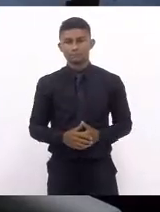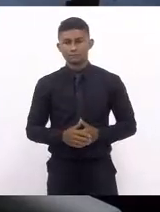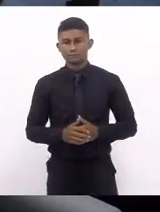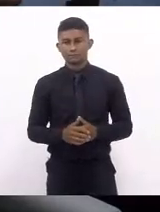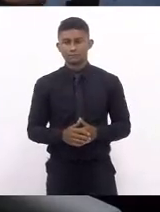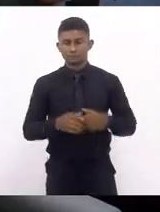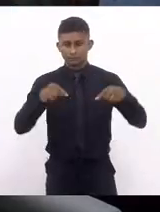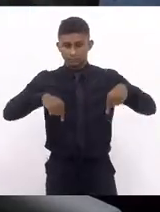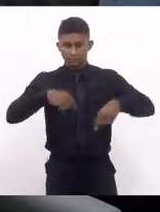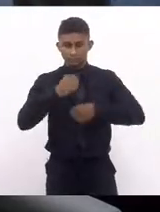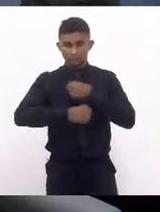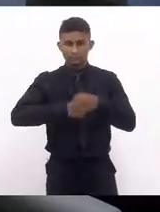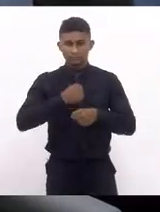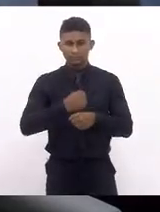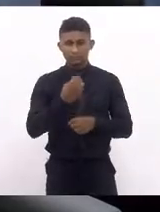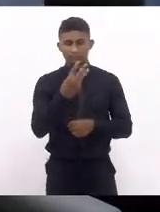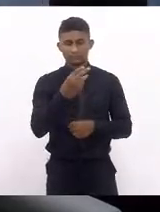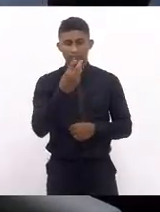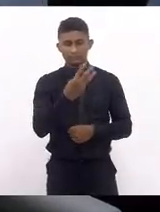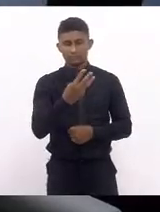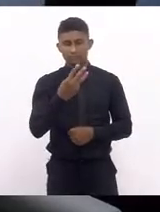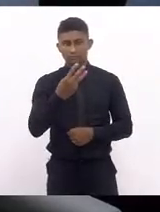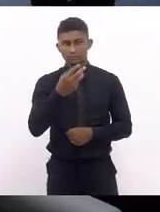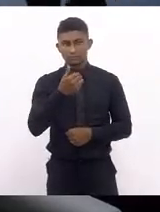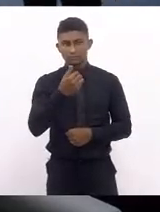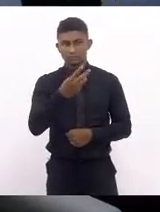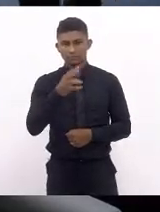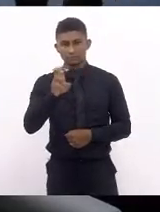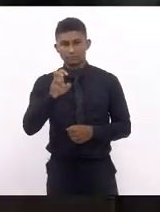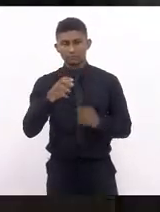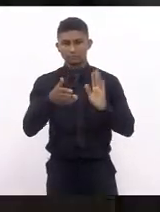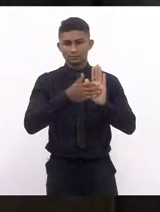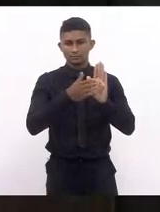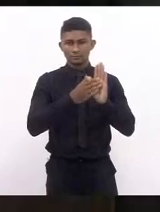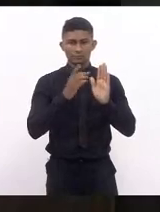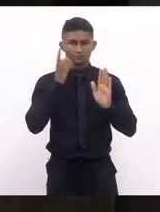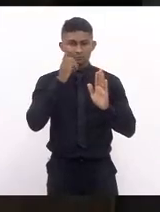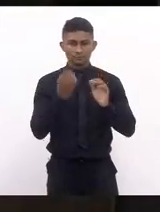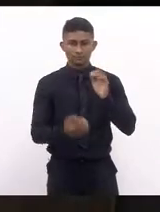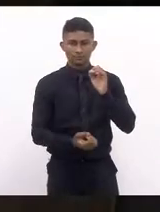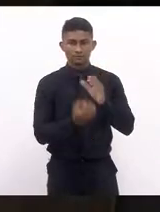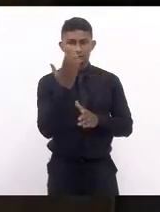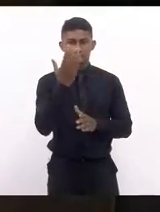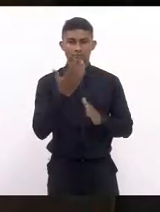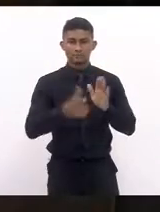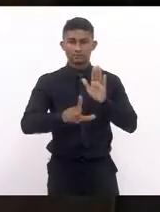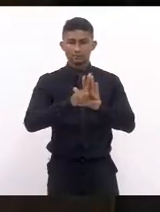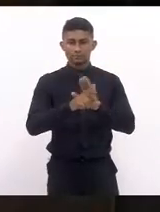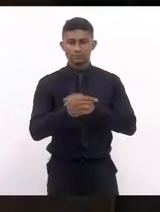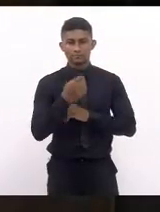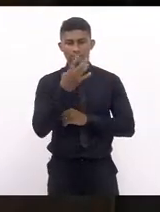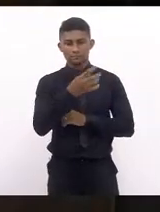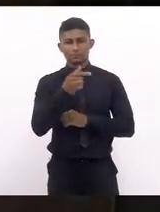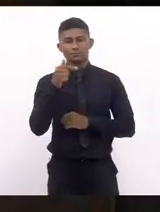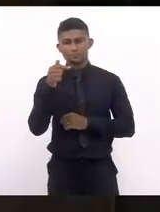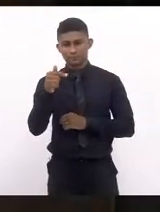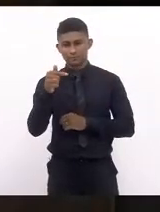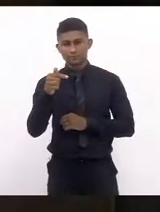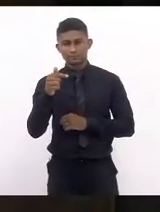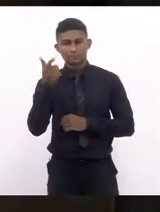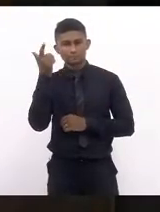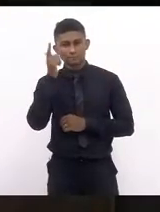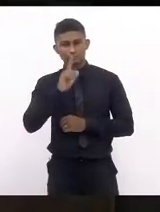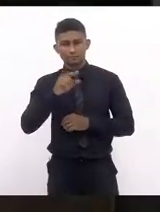neste ano legislativo 335 proposta dos deputados viraram leis ordinárias 47 delas Foram